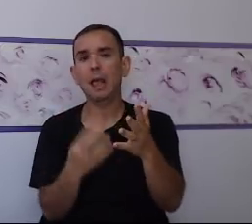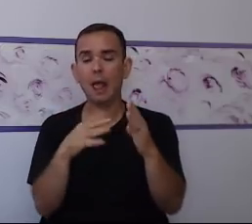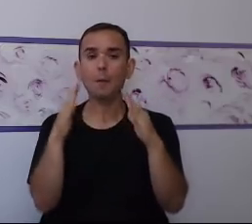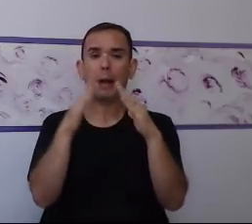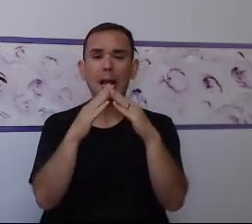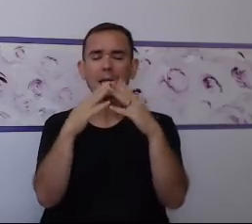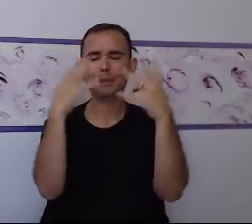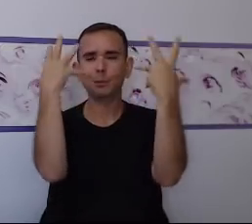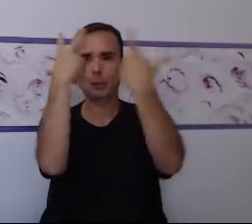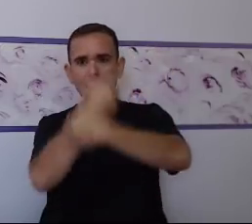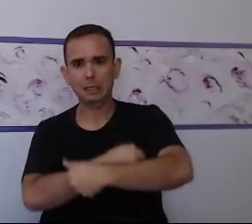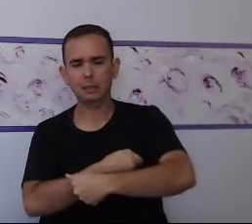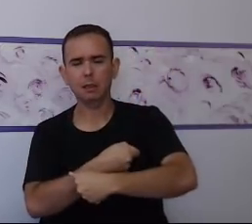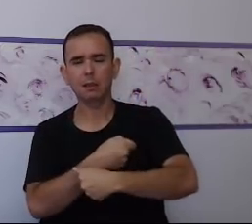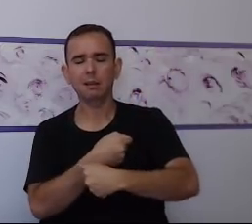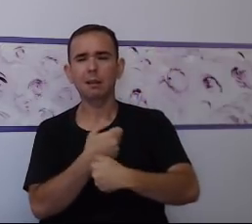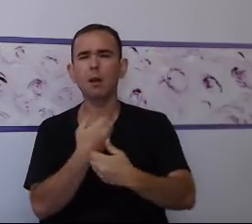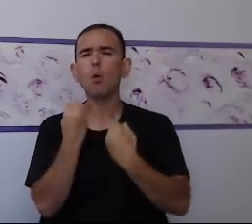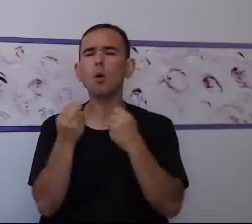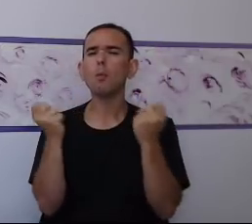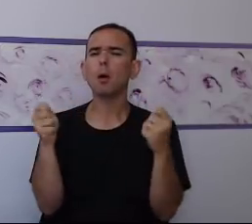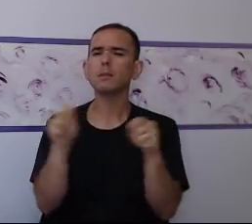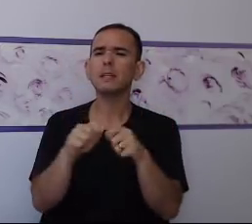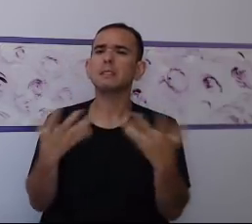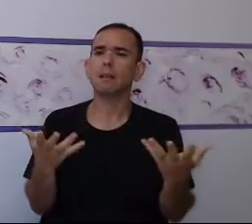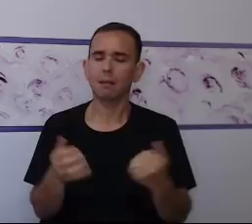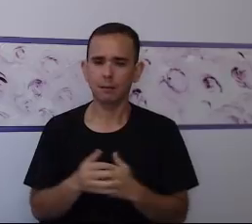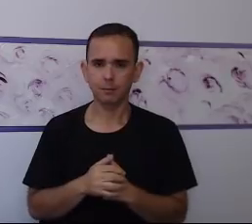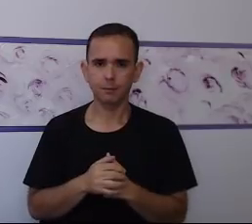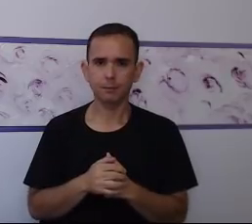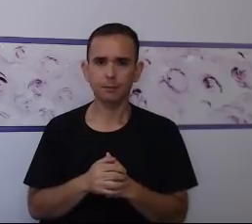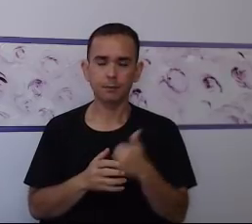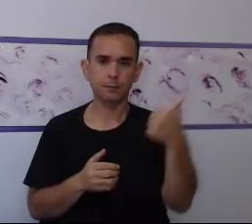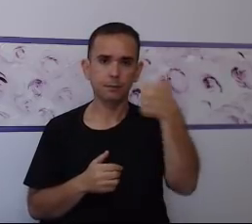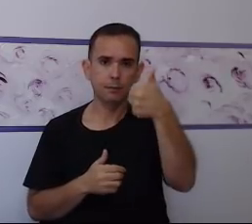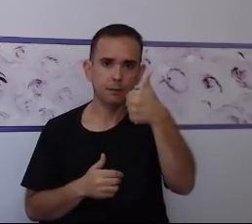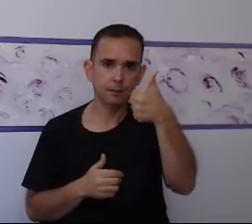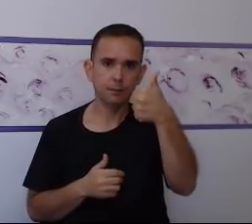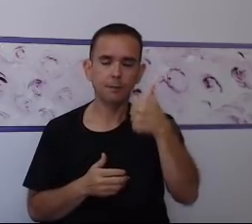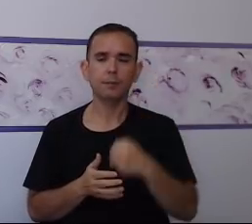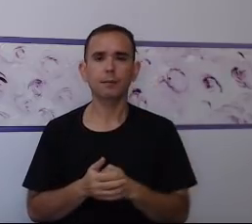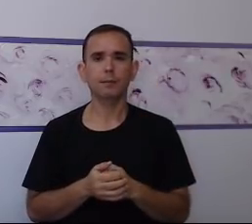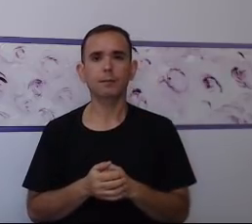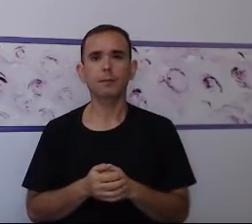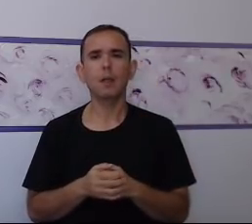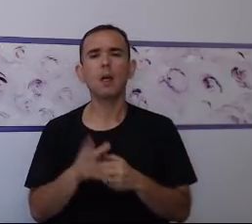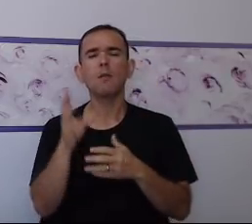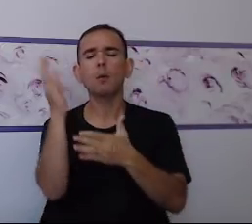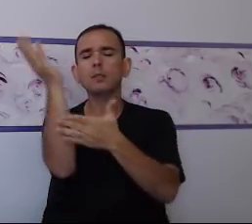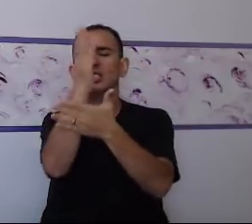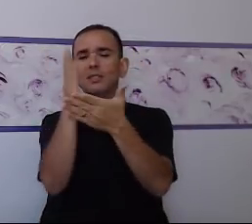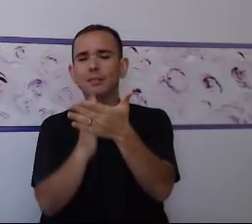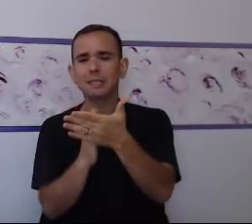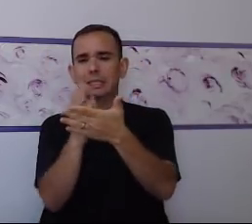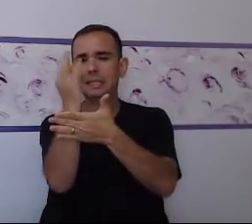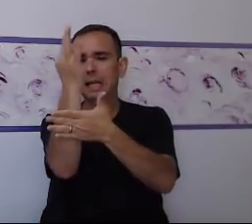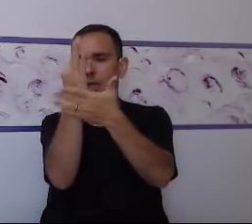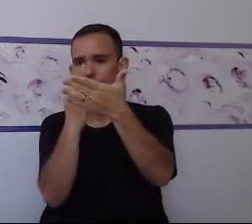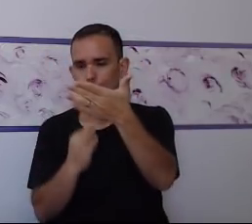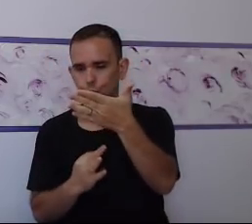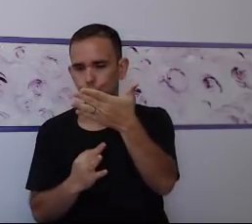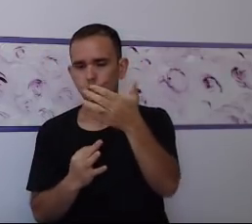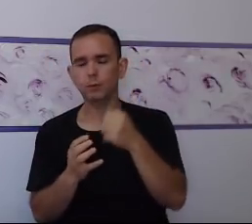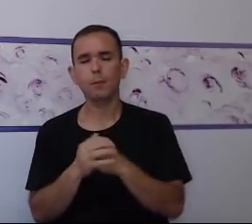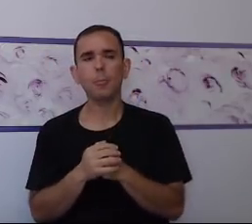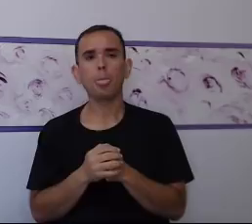muito engraçada. De que forma que a gente pode trabalhar isso aí? Primeiro, vamos fatiar esse texto. Vamos trabalhar